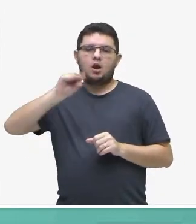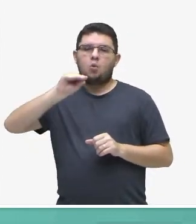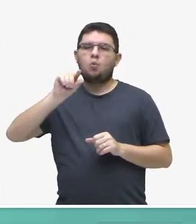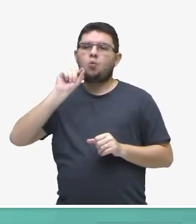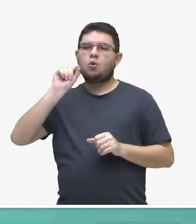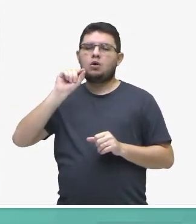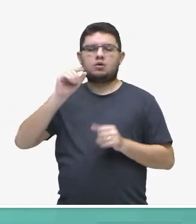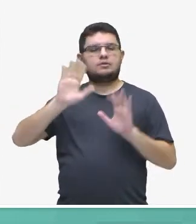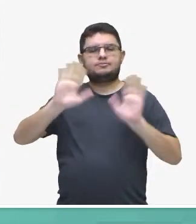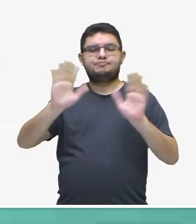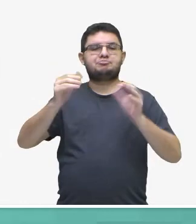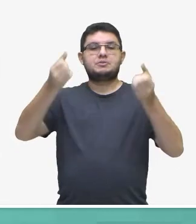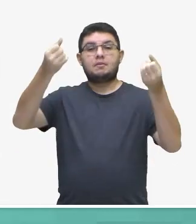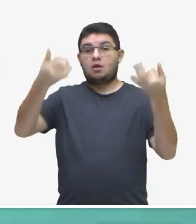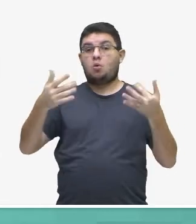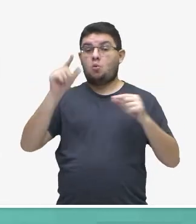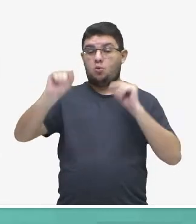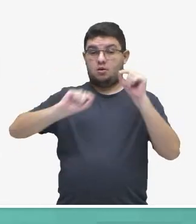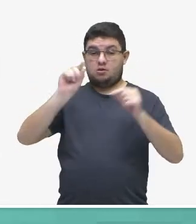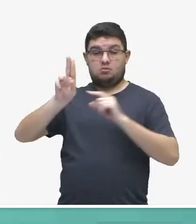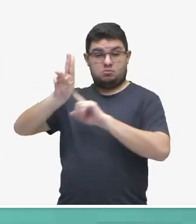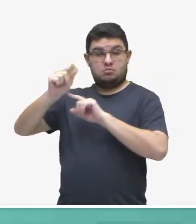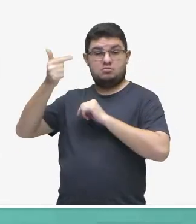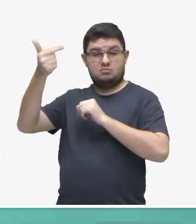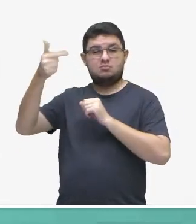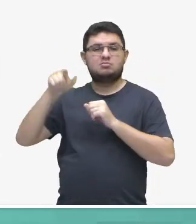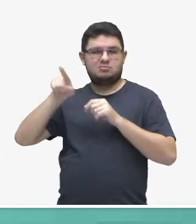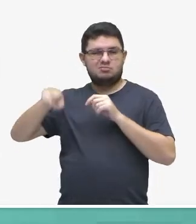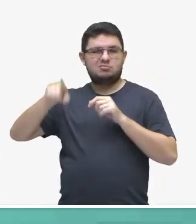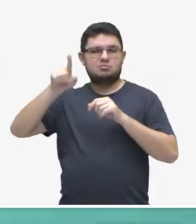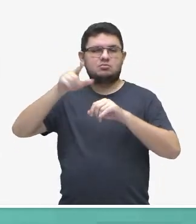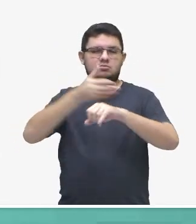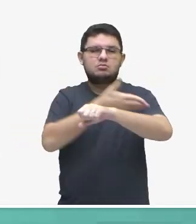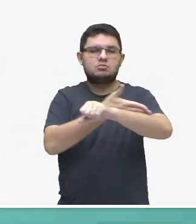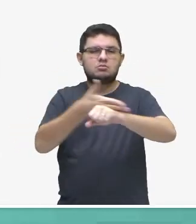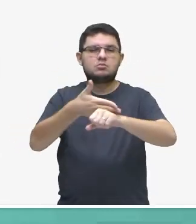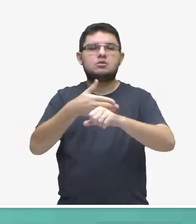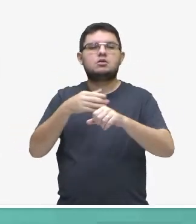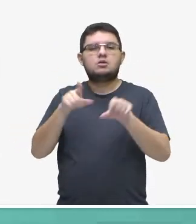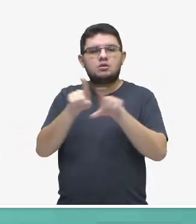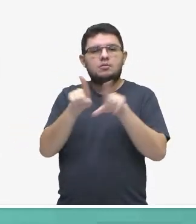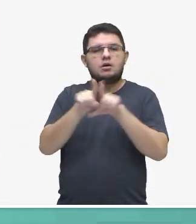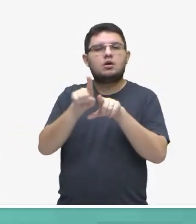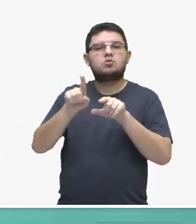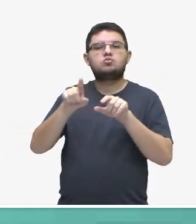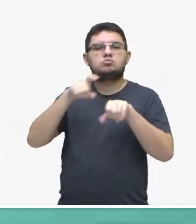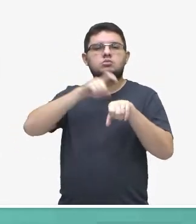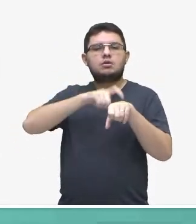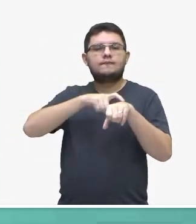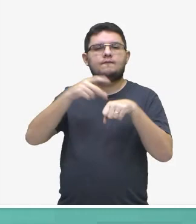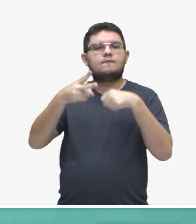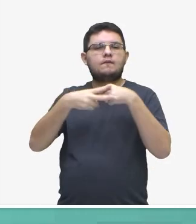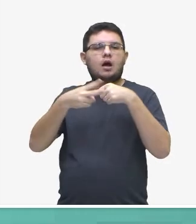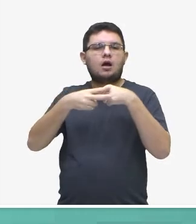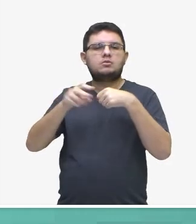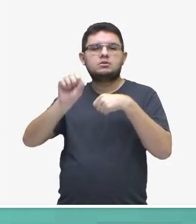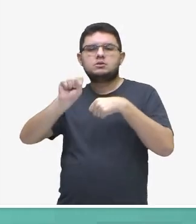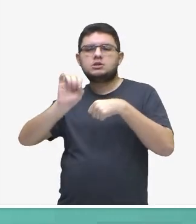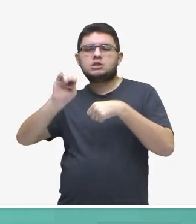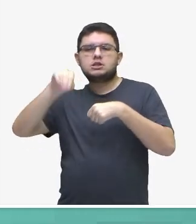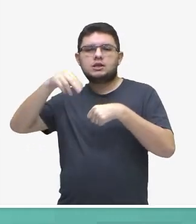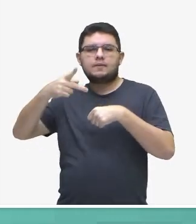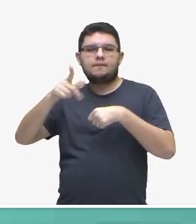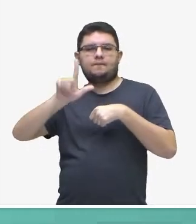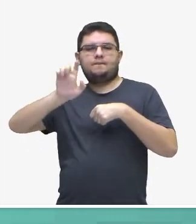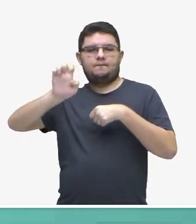sobre rotina, né, o Simple Present é um tempo verbal que trabalha com rotina, como eu já havia falado anteriormente, e nós vamos